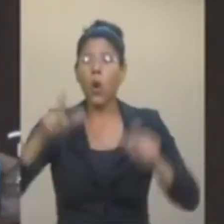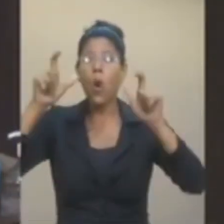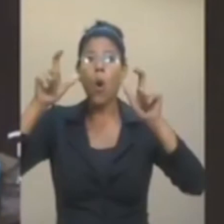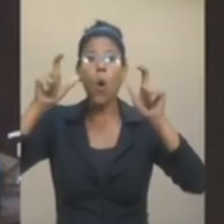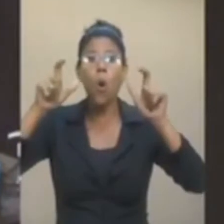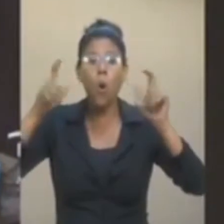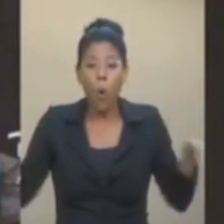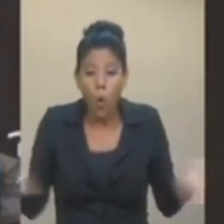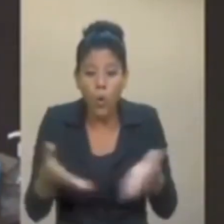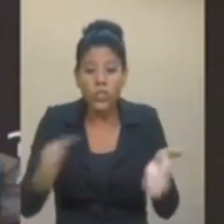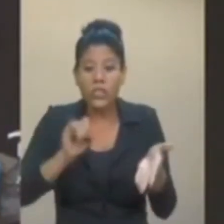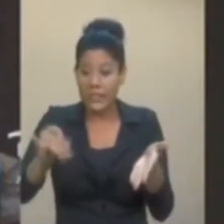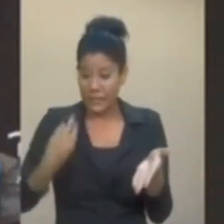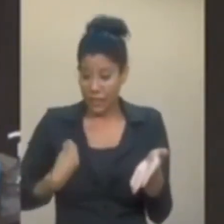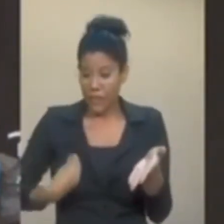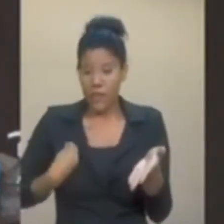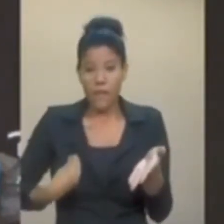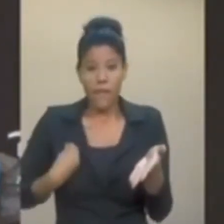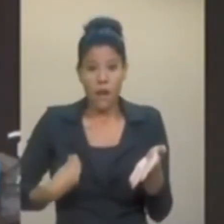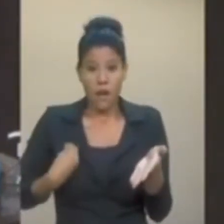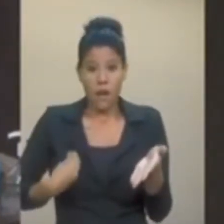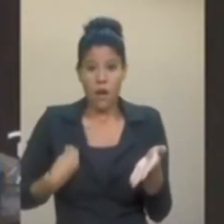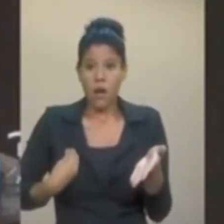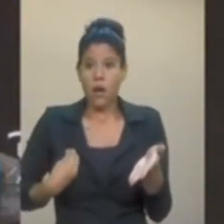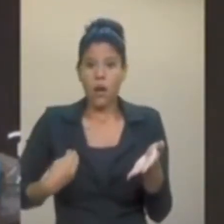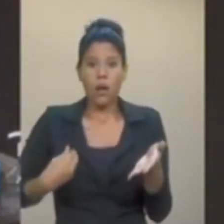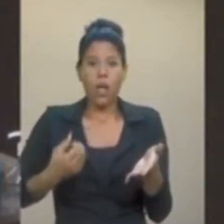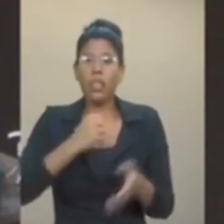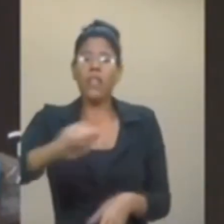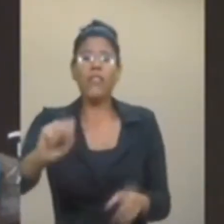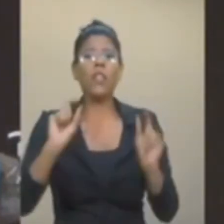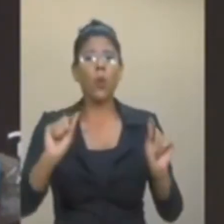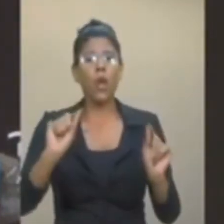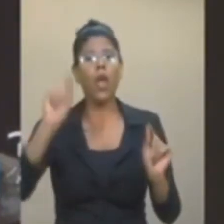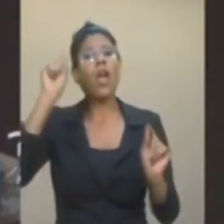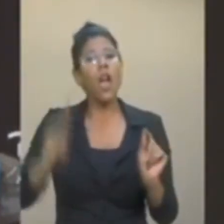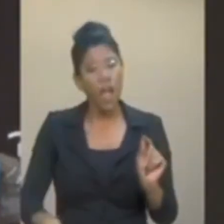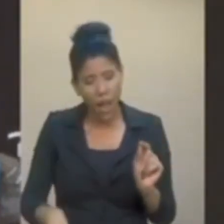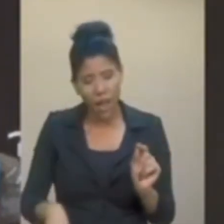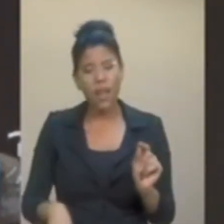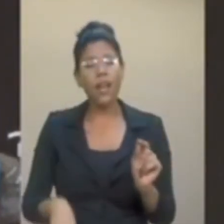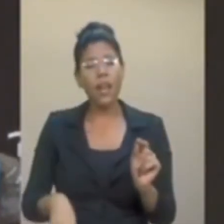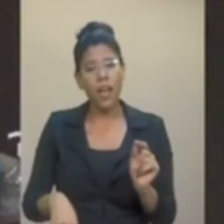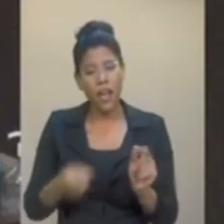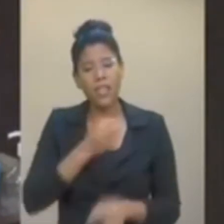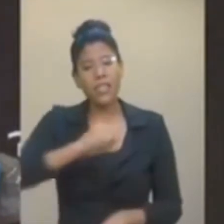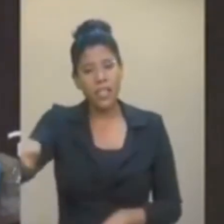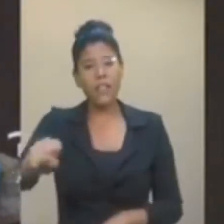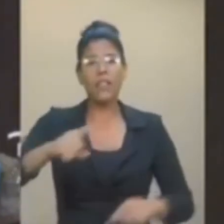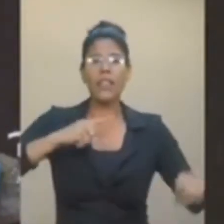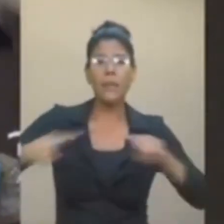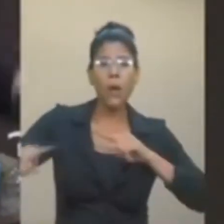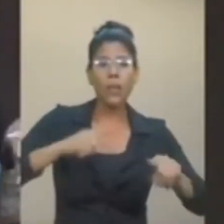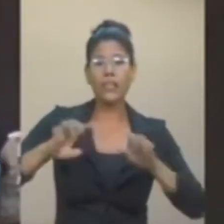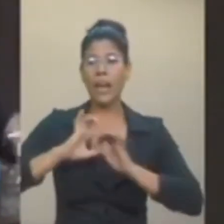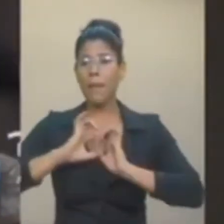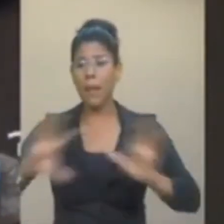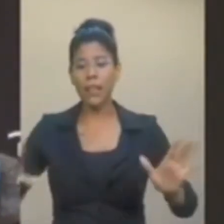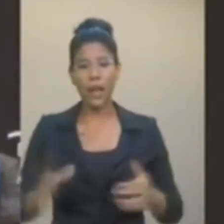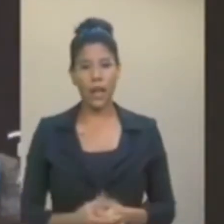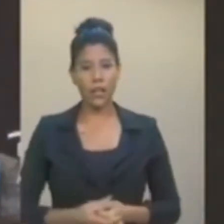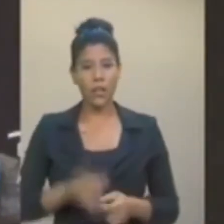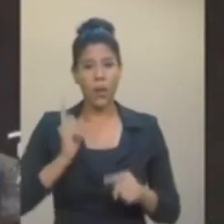hoje? Estão do lado da democracia, da liberdade e da dignidade. Porque muitas,